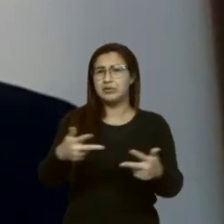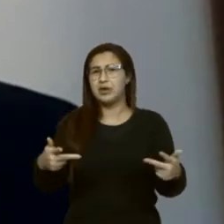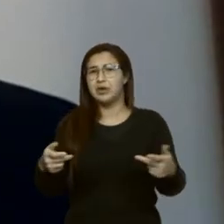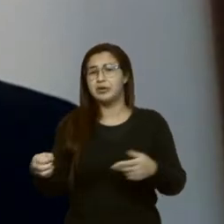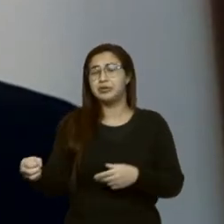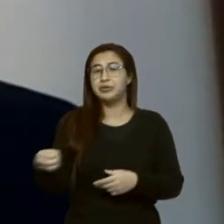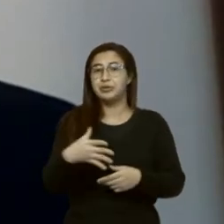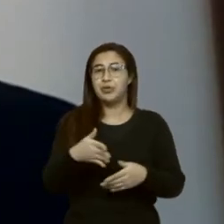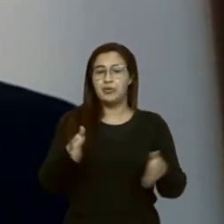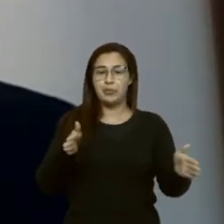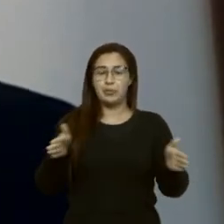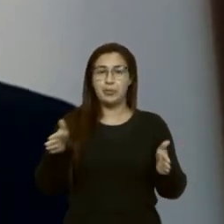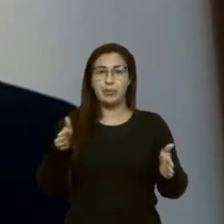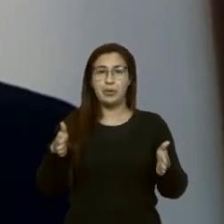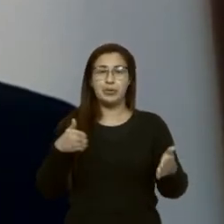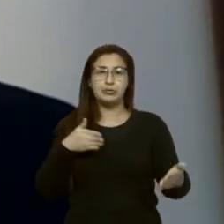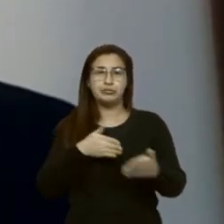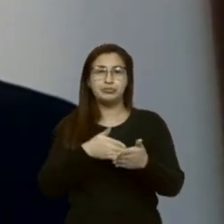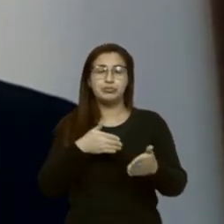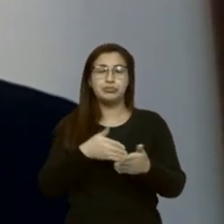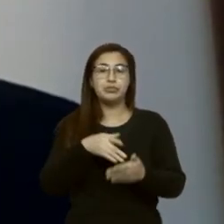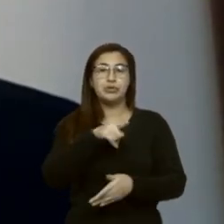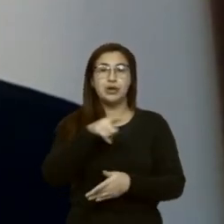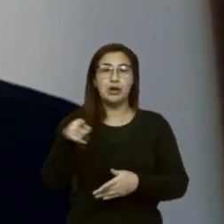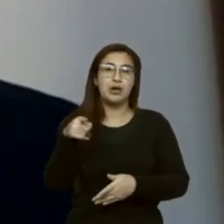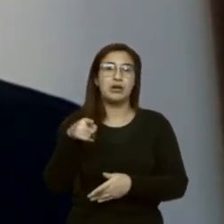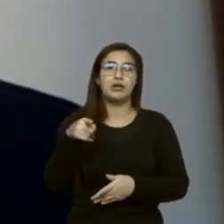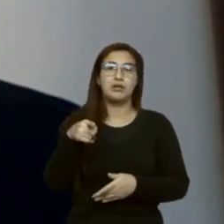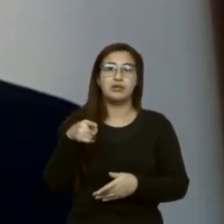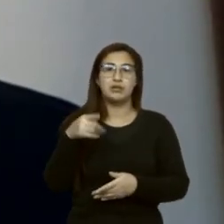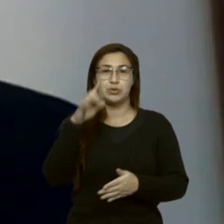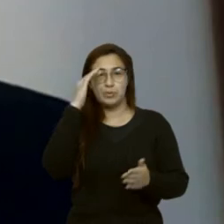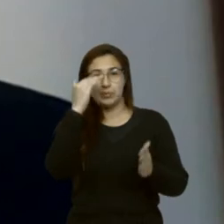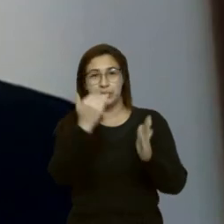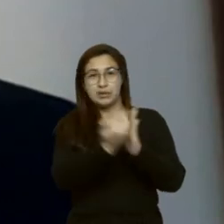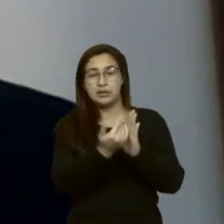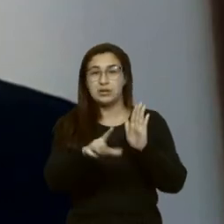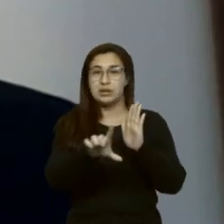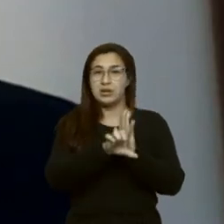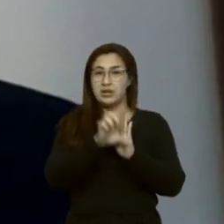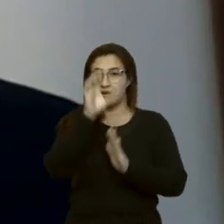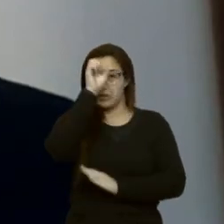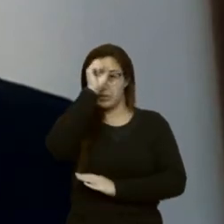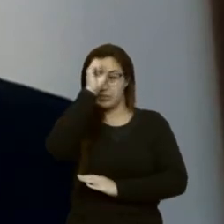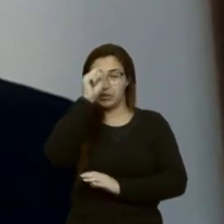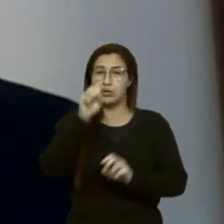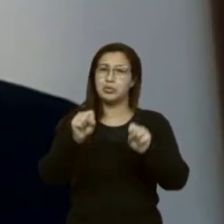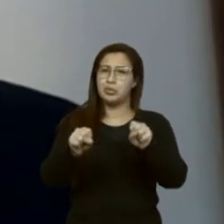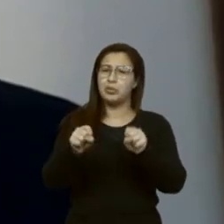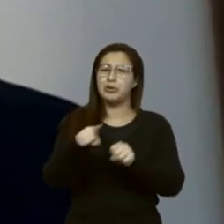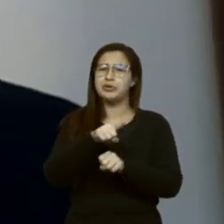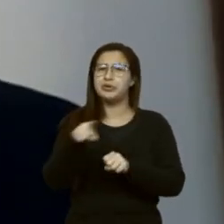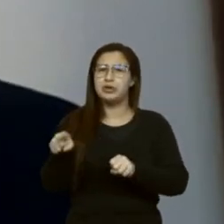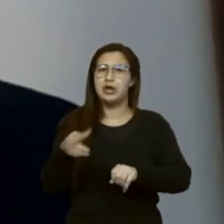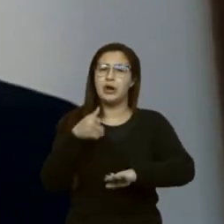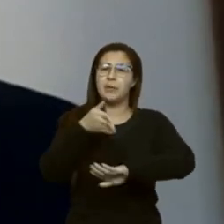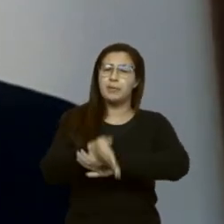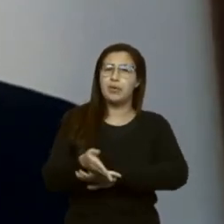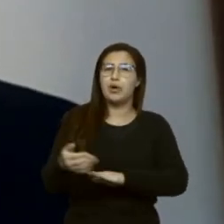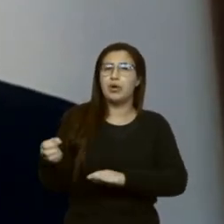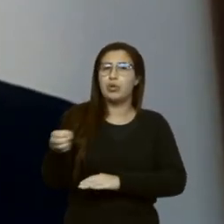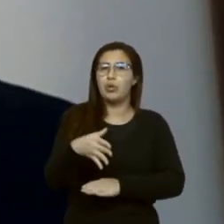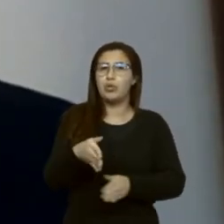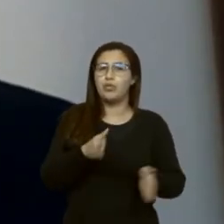para que as empresas que descumprem a lei da aprendizagem possam se enquadrar no novo regime